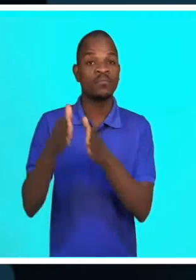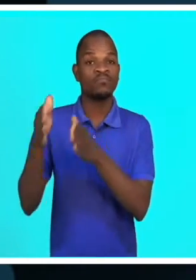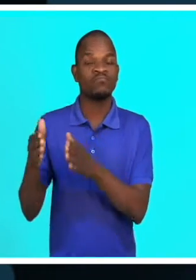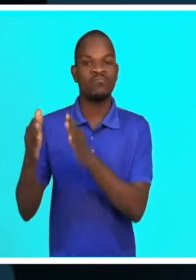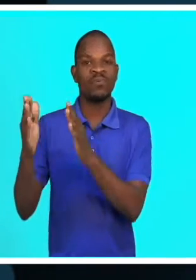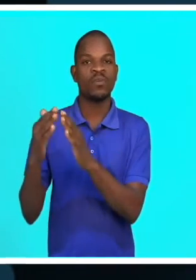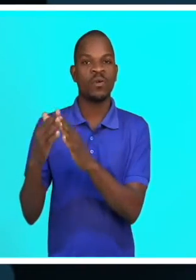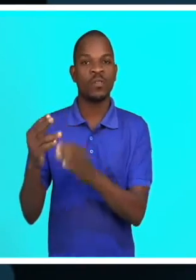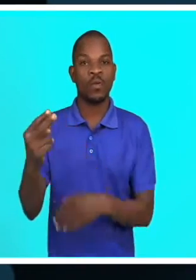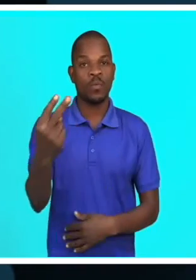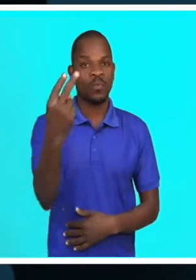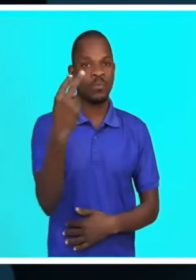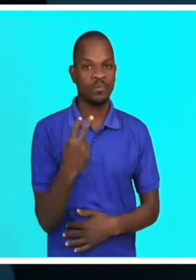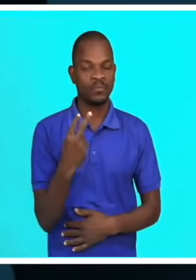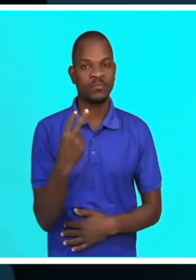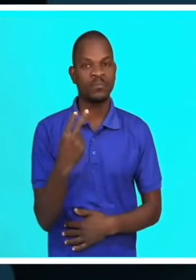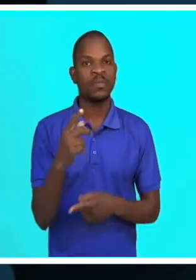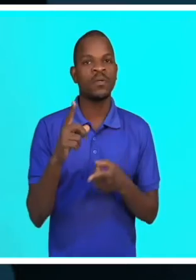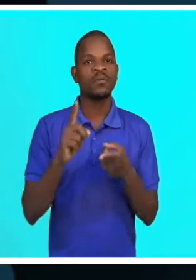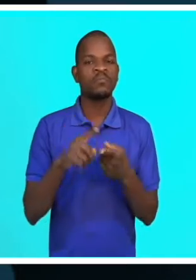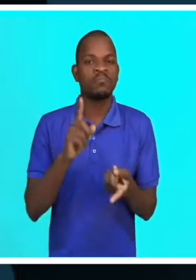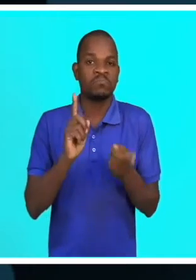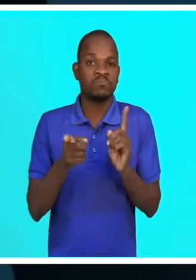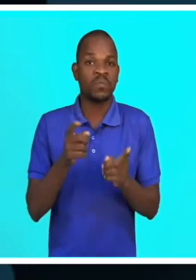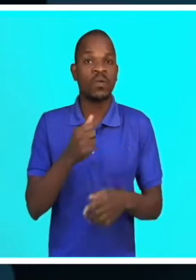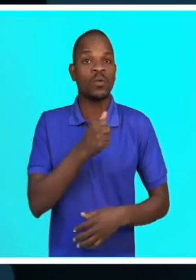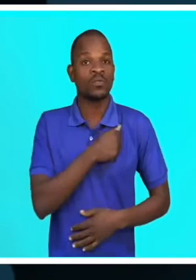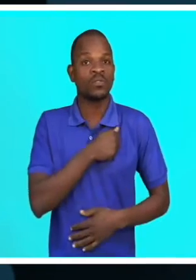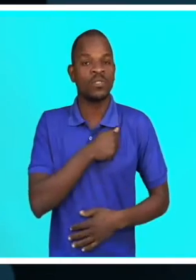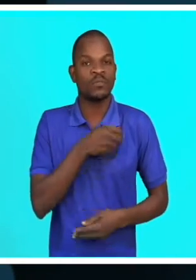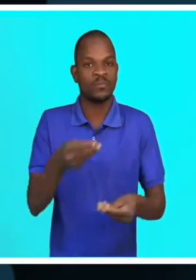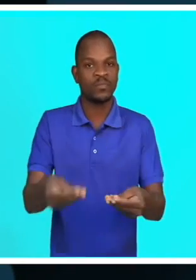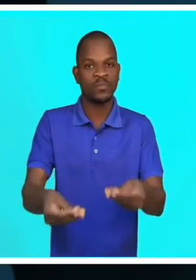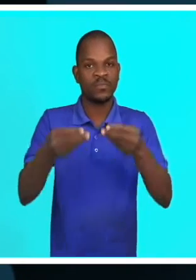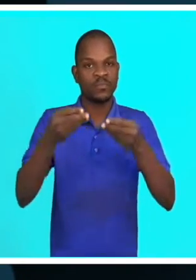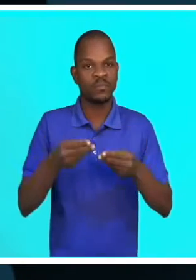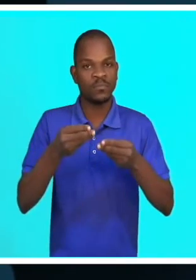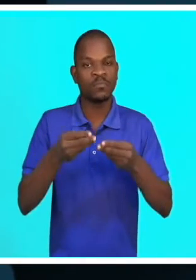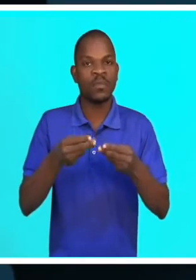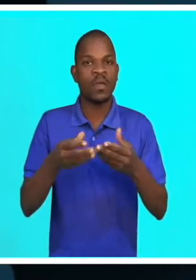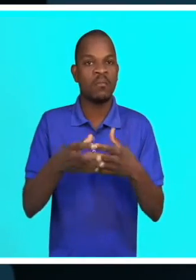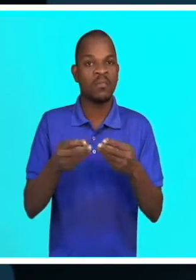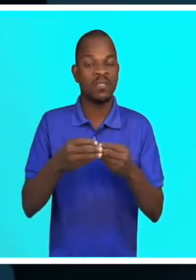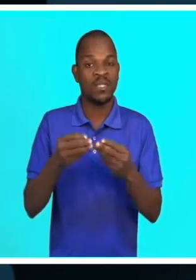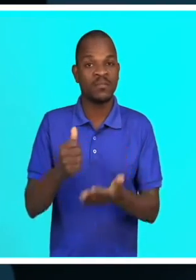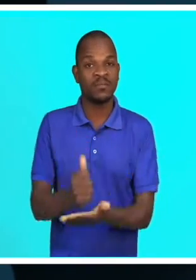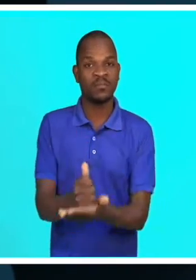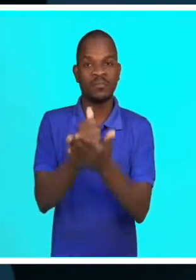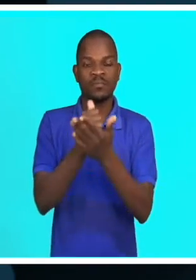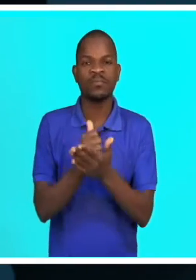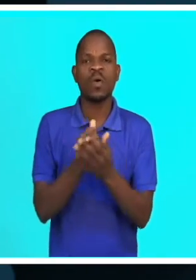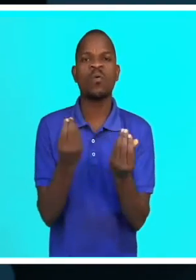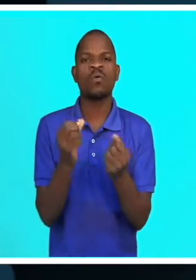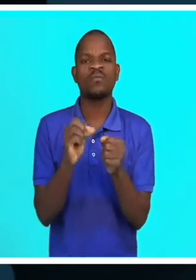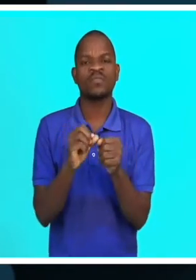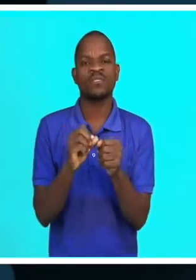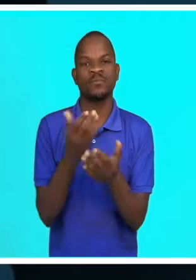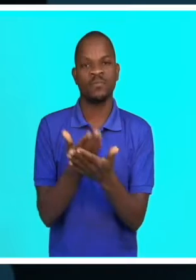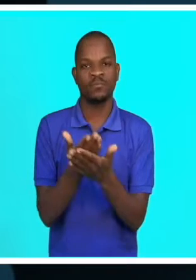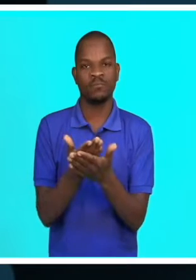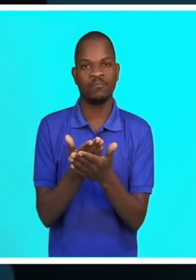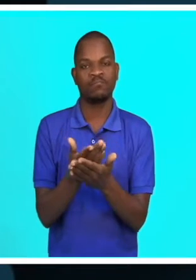acompanham neste momento, gostariam de receber um meio de compensação, como é que pode